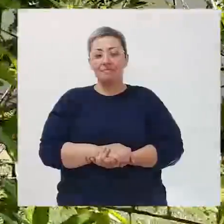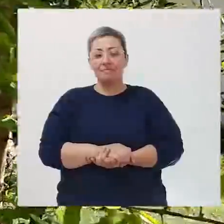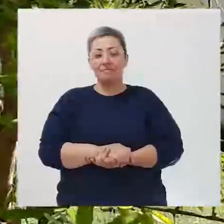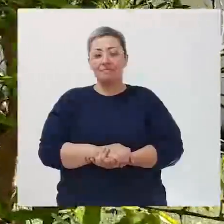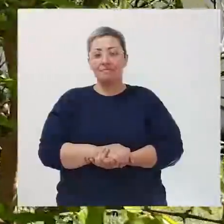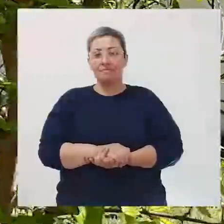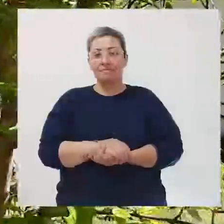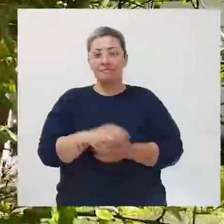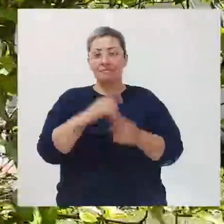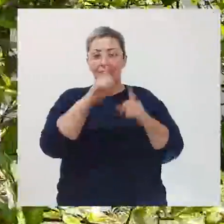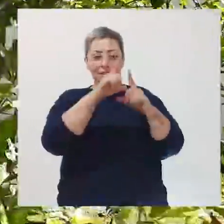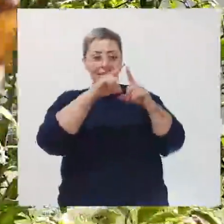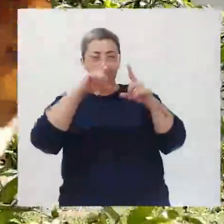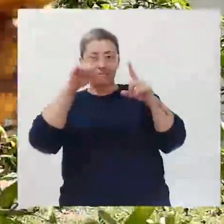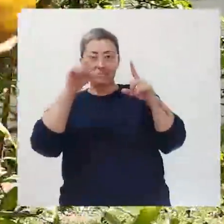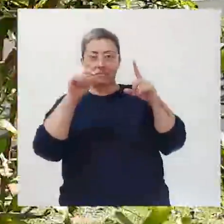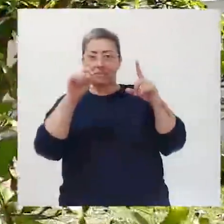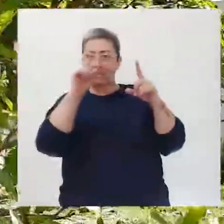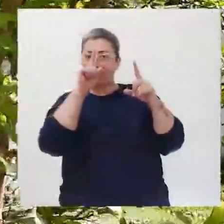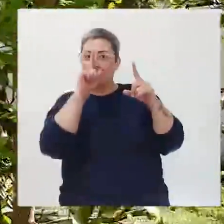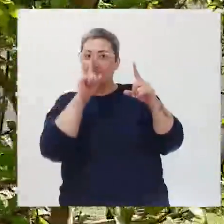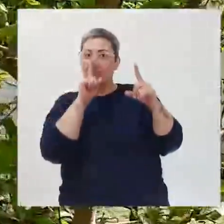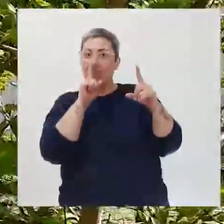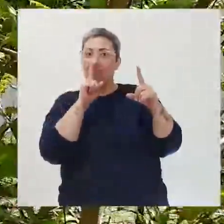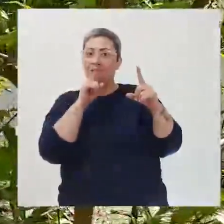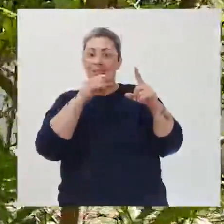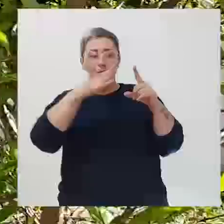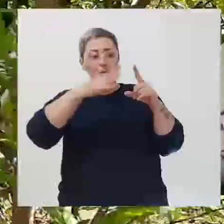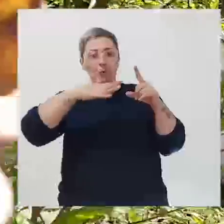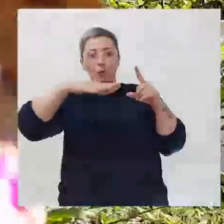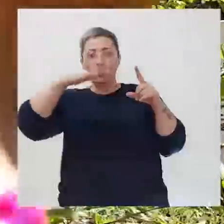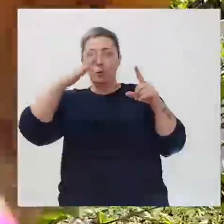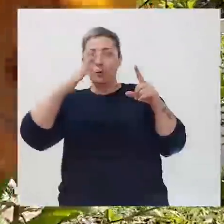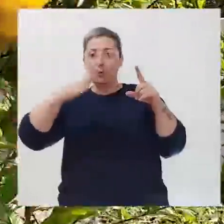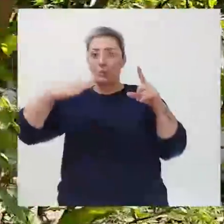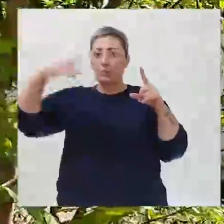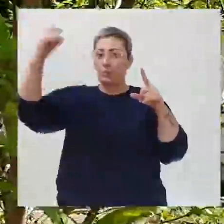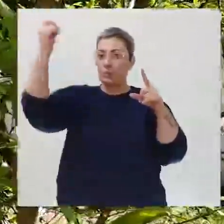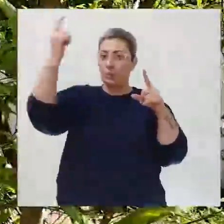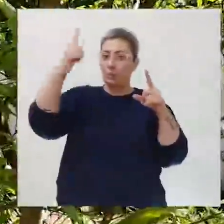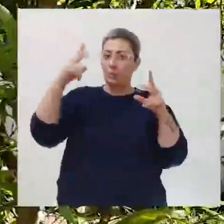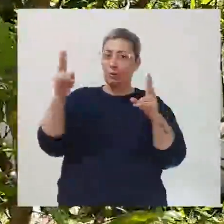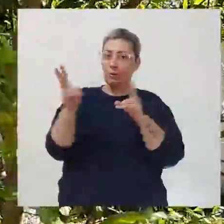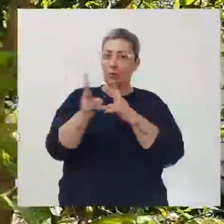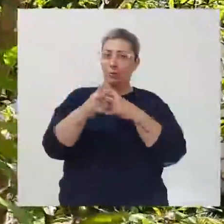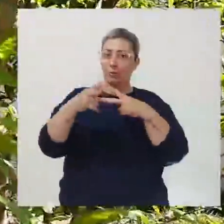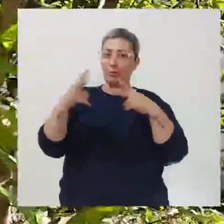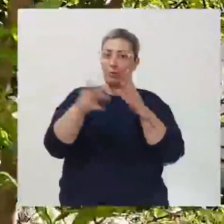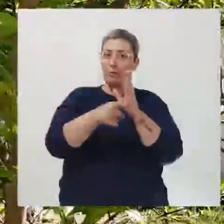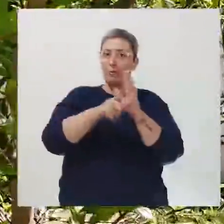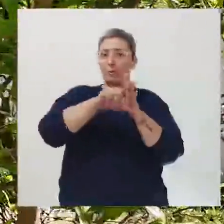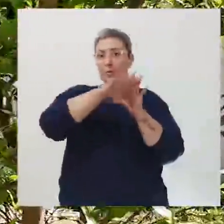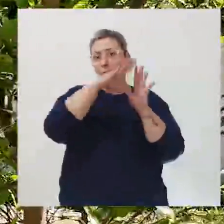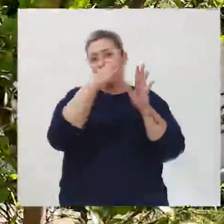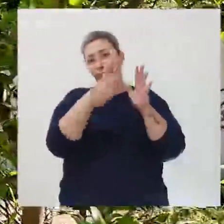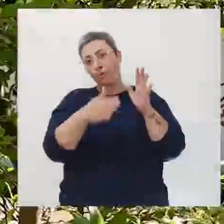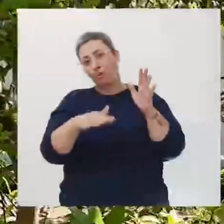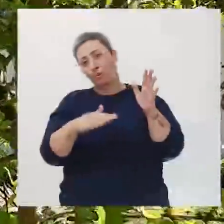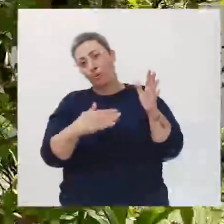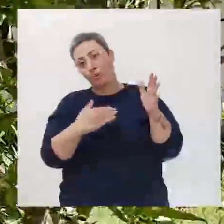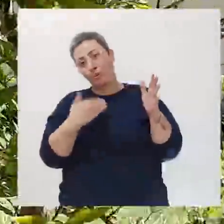A folha amarelada dança ao sol e ao vento antes de morrer.